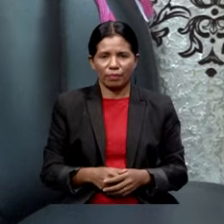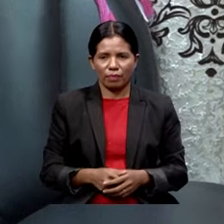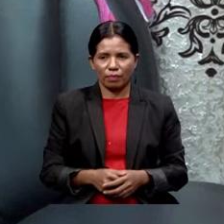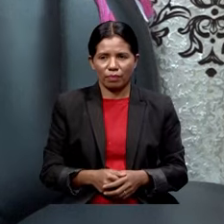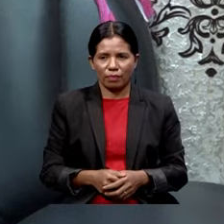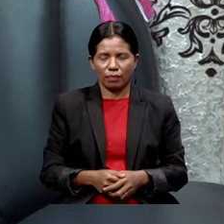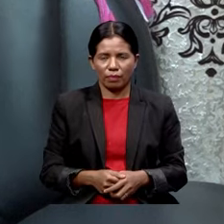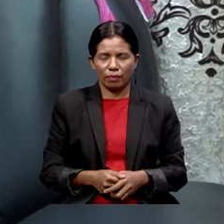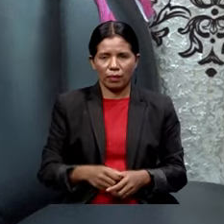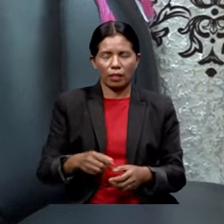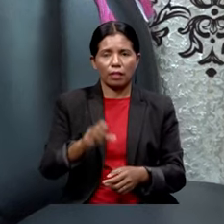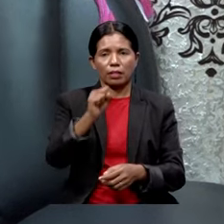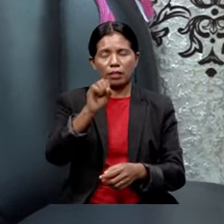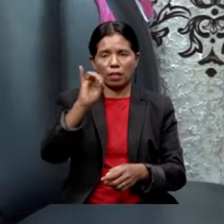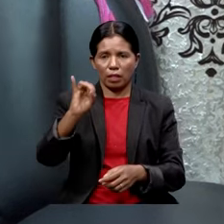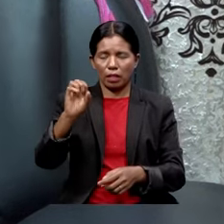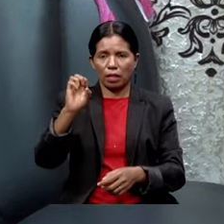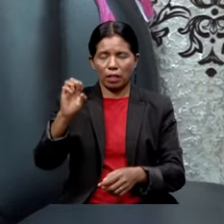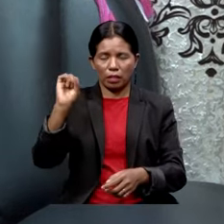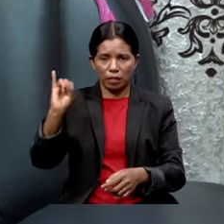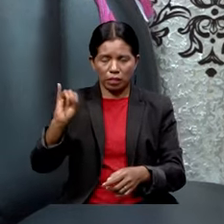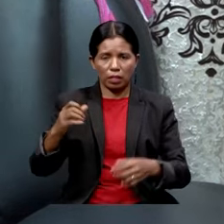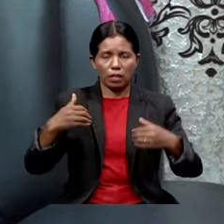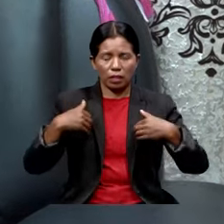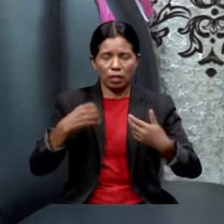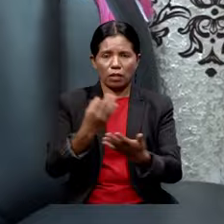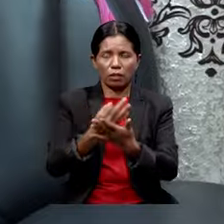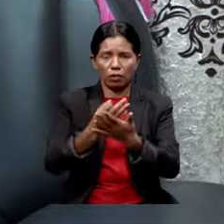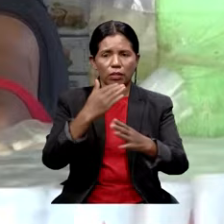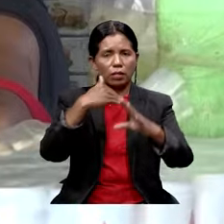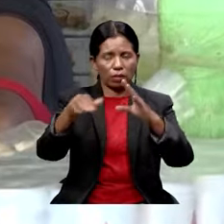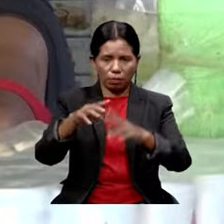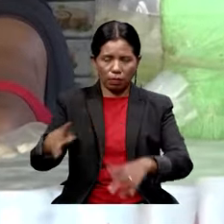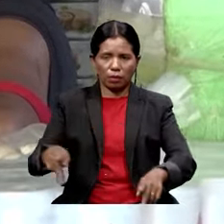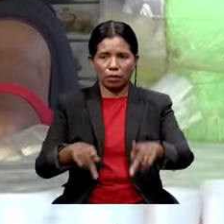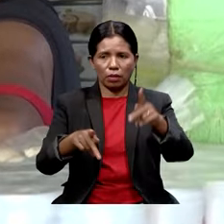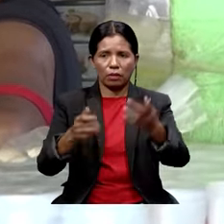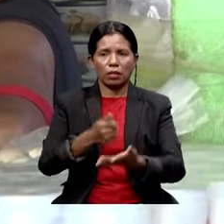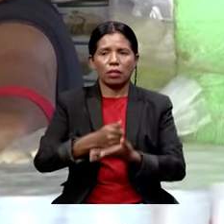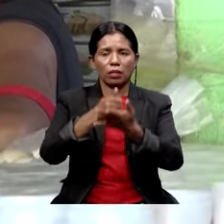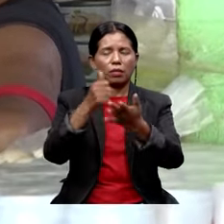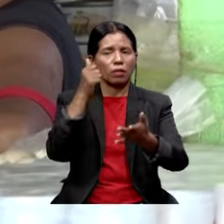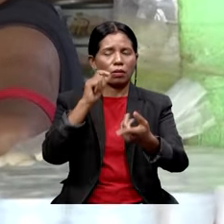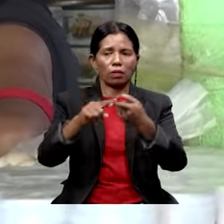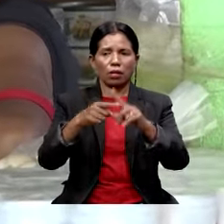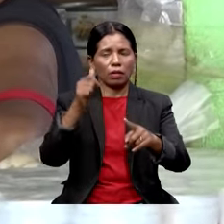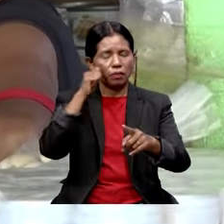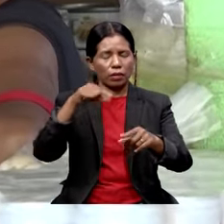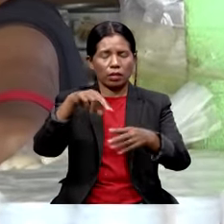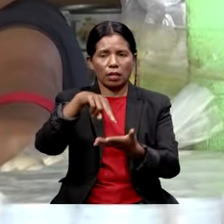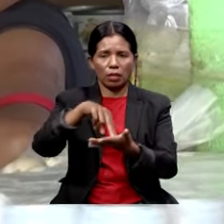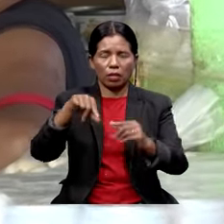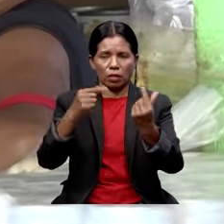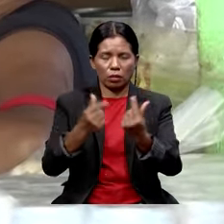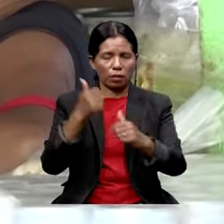Nune, secretário Estado de Igualdade, mos ia fundos transferência público ato apoio feto sira nebe hari grupo ba